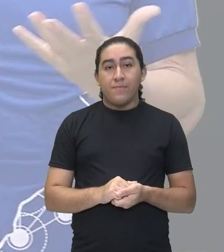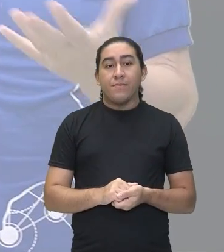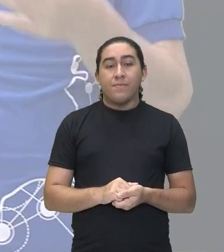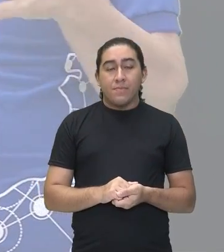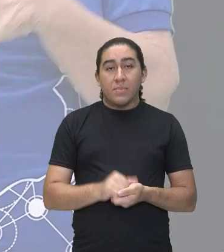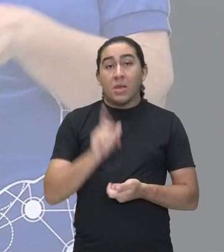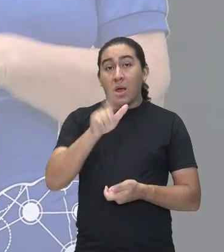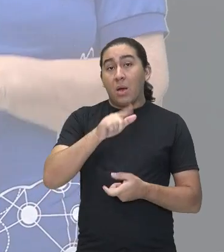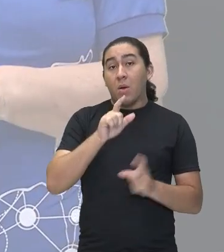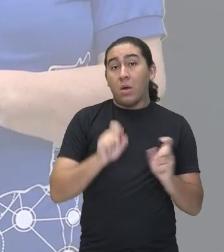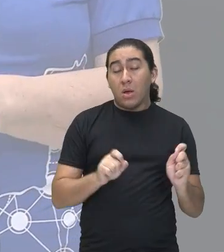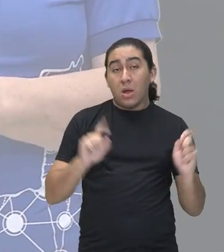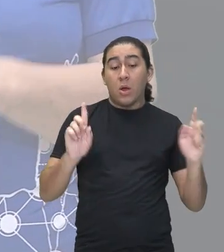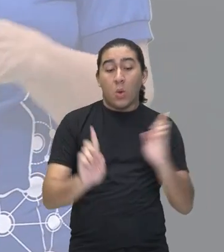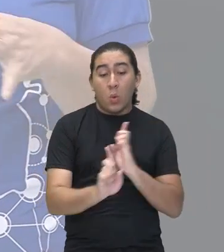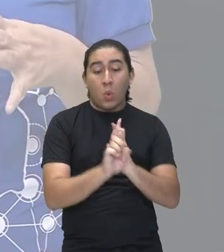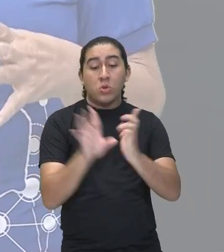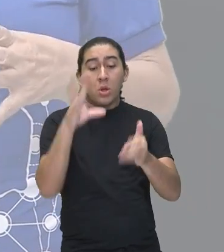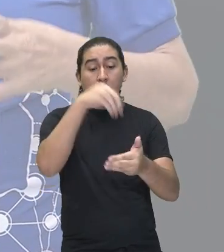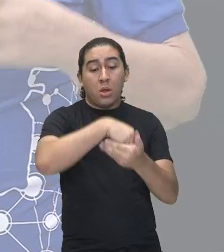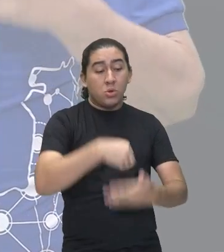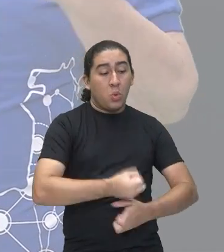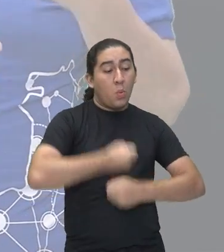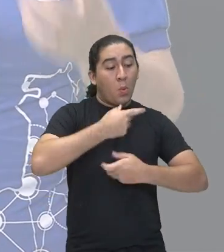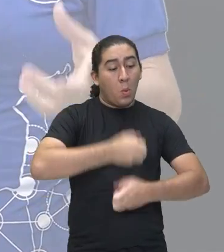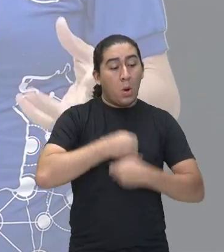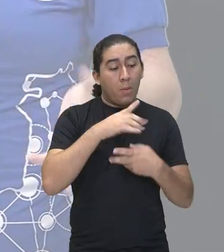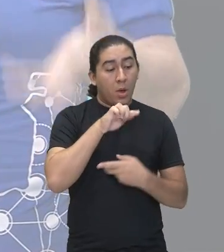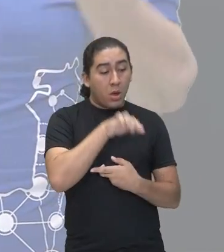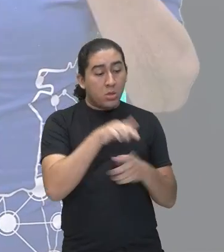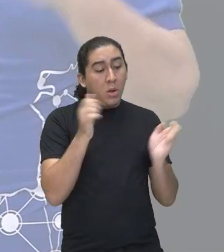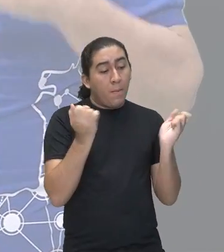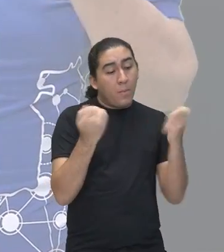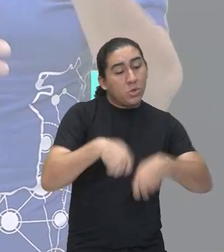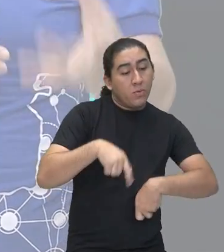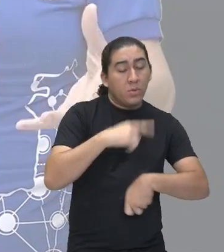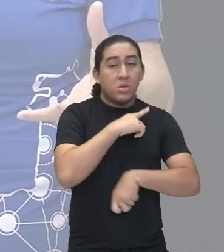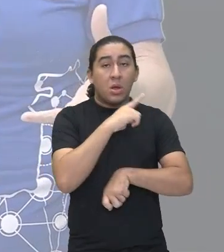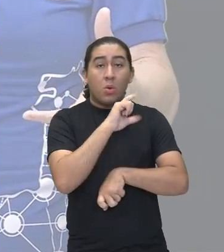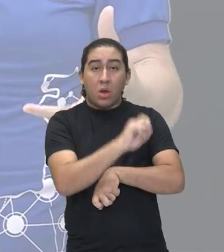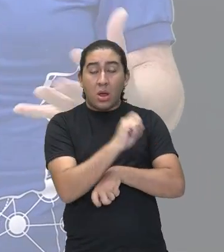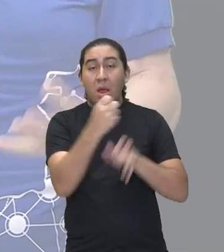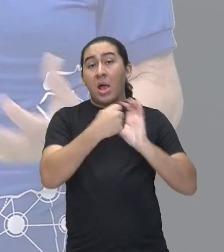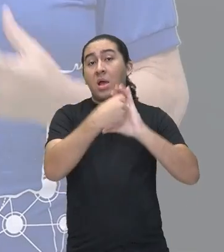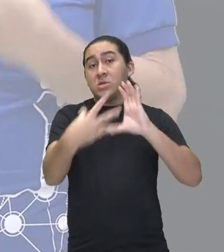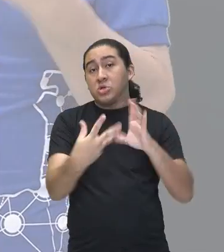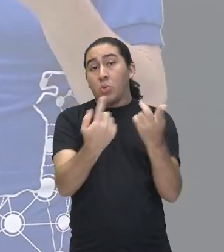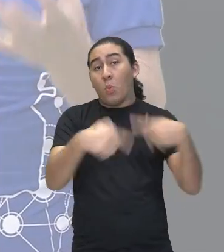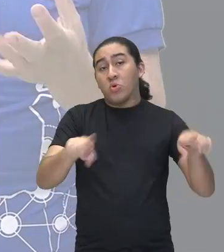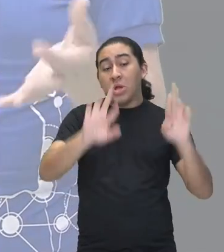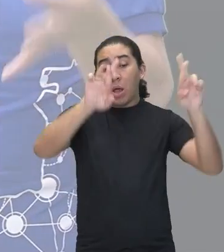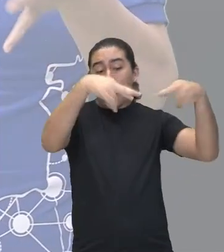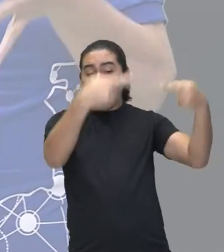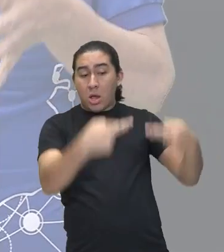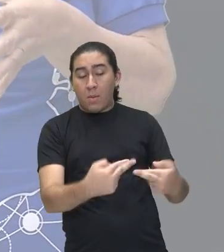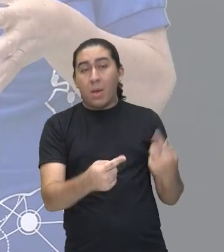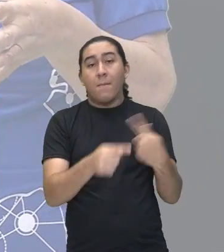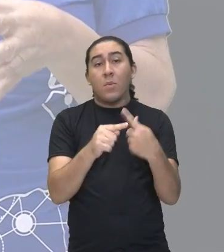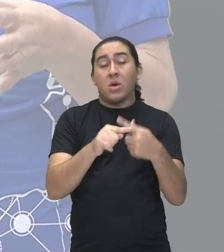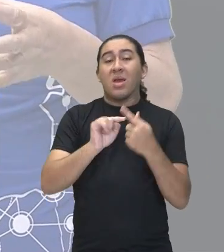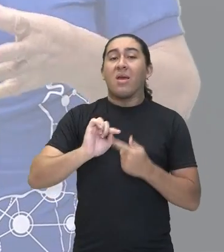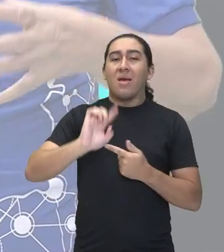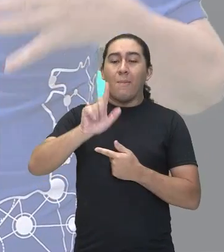nós encontramos dentro de um poema. Um poema pode ter poesia e pode não ter poesia, porque a poesia não é o que